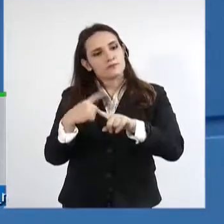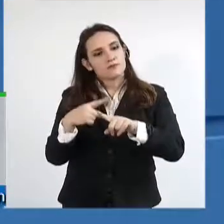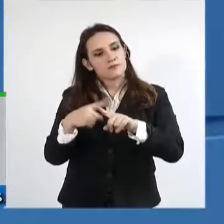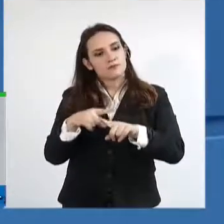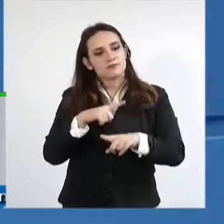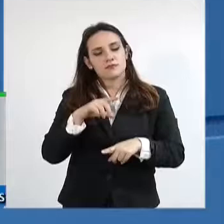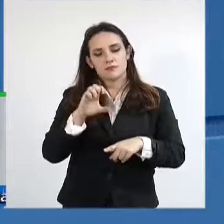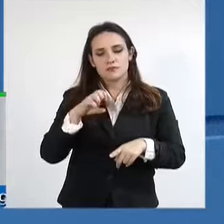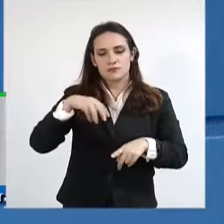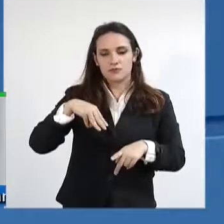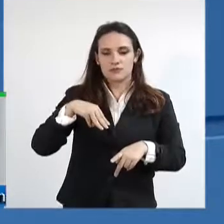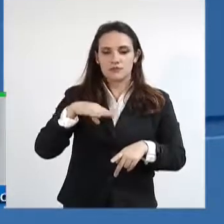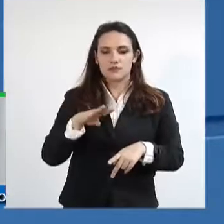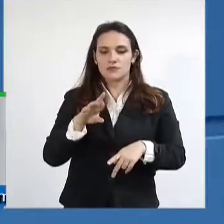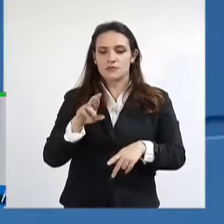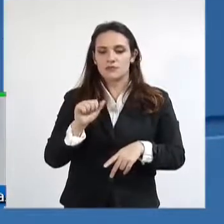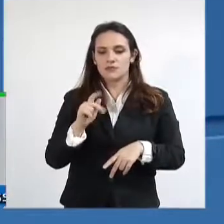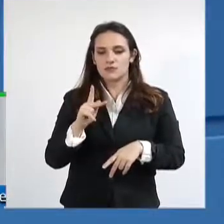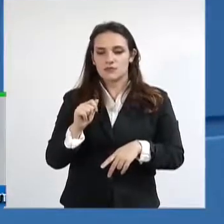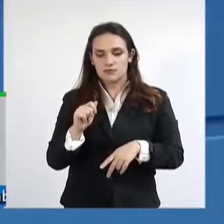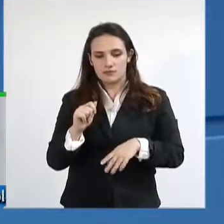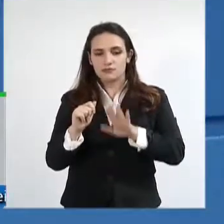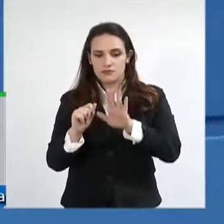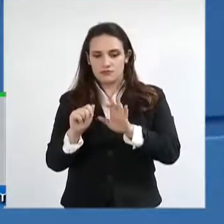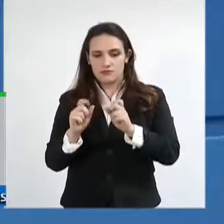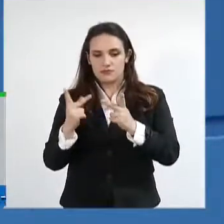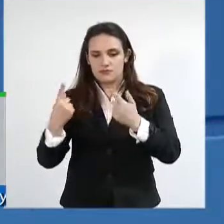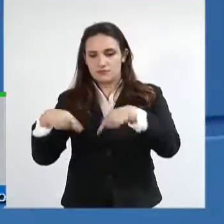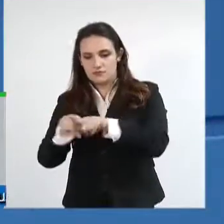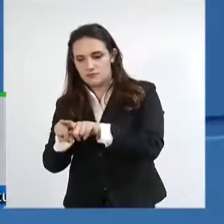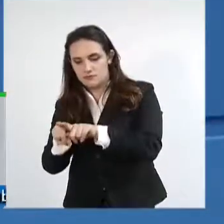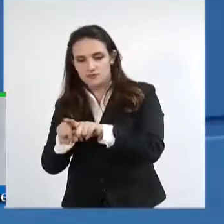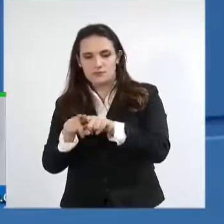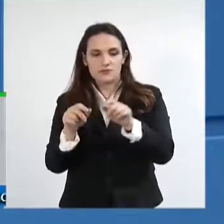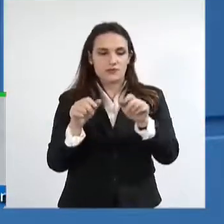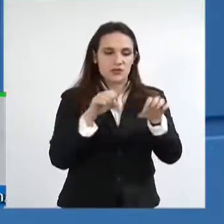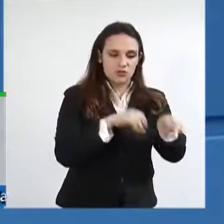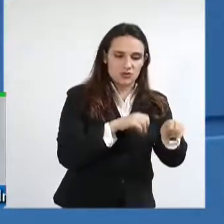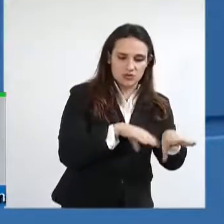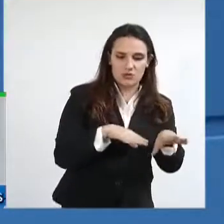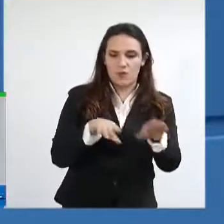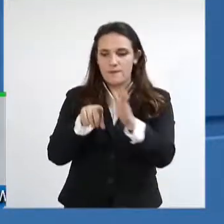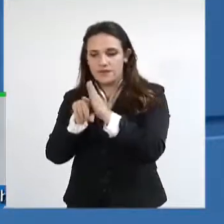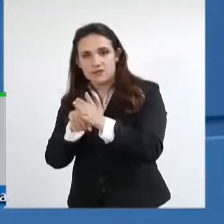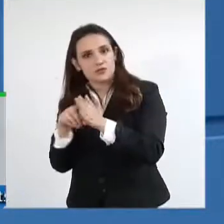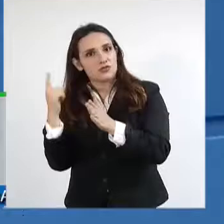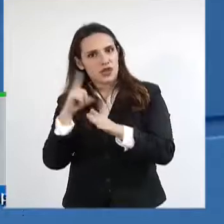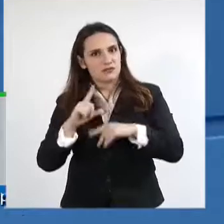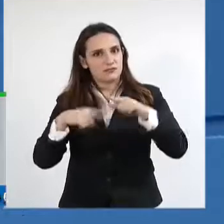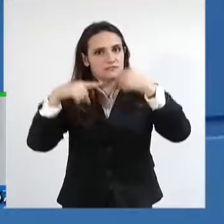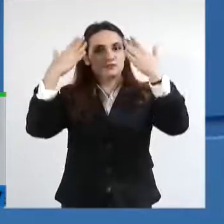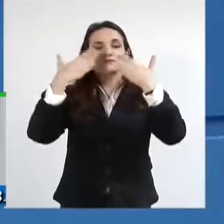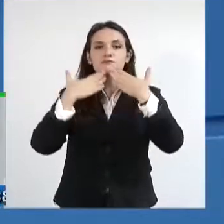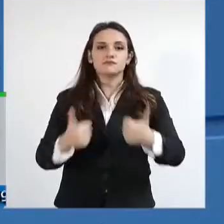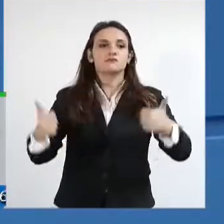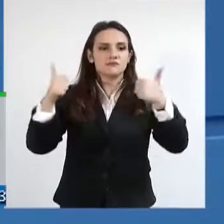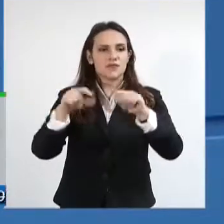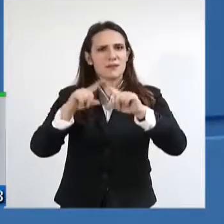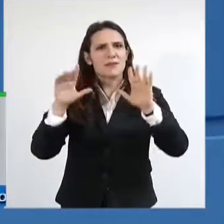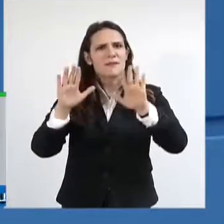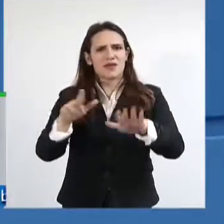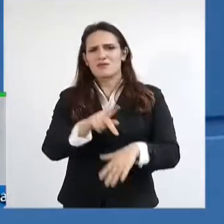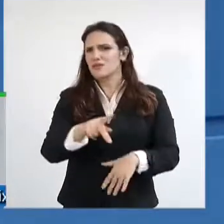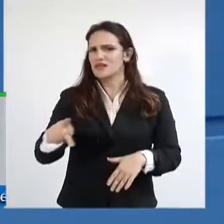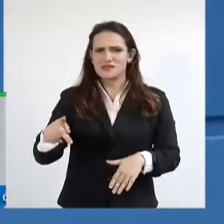Embrapa. Então, a pesquisa e a educação, ela transforma uma nação. E um presidente que não